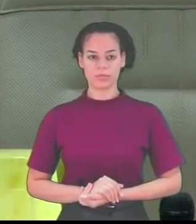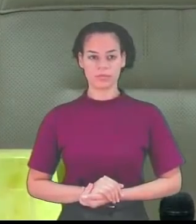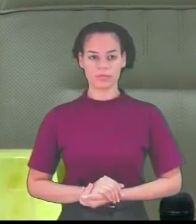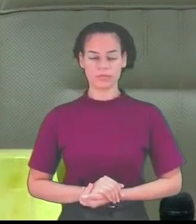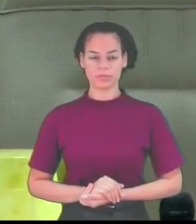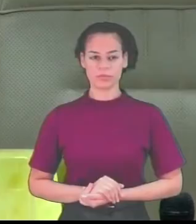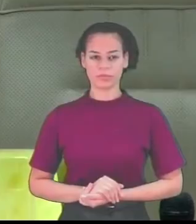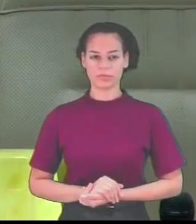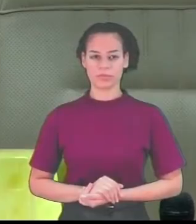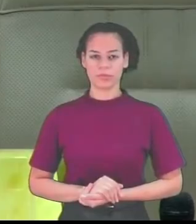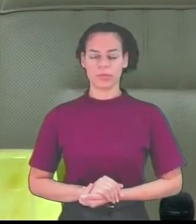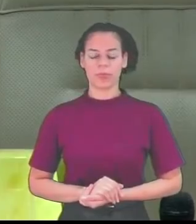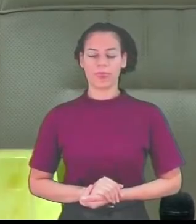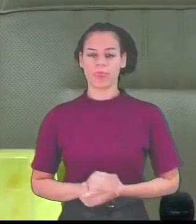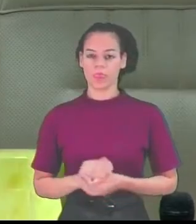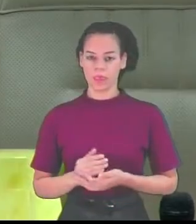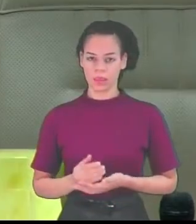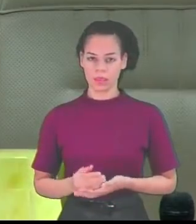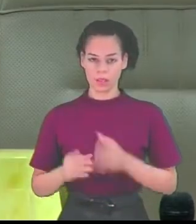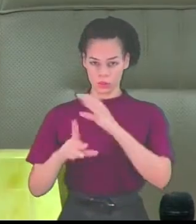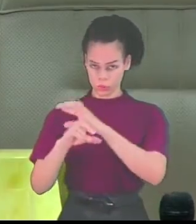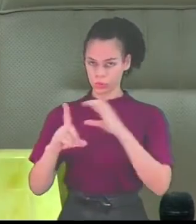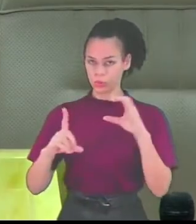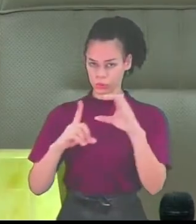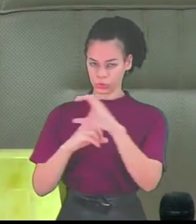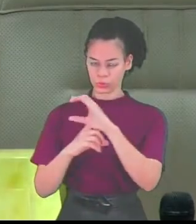e aqui no culto de sexta-feira